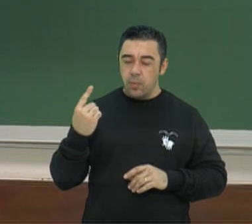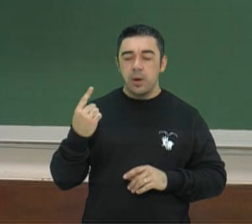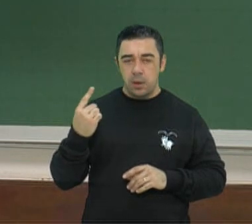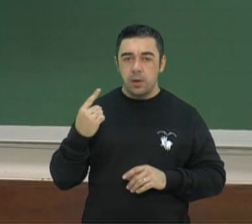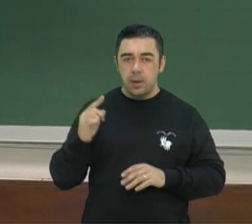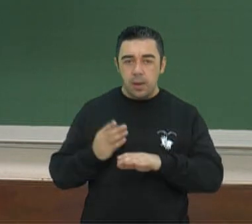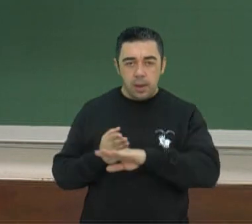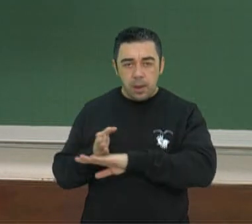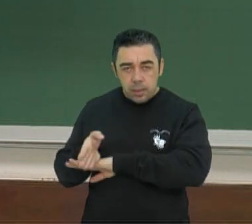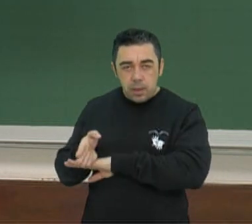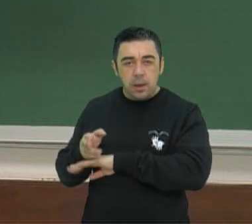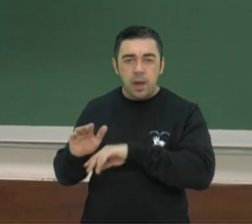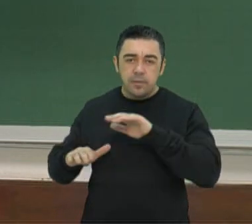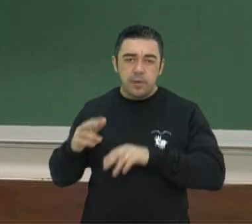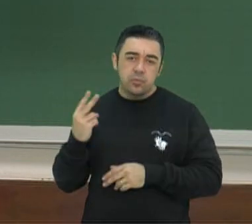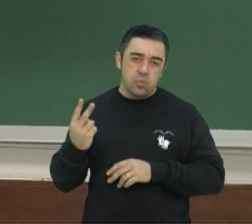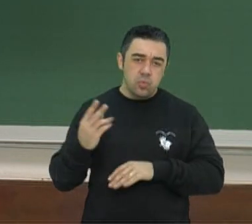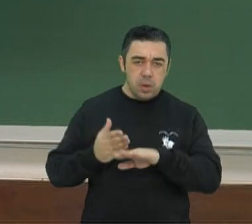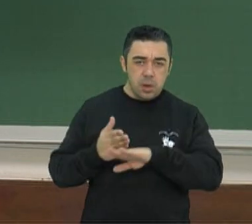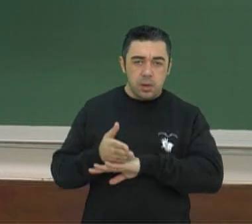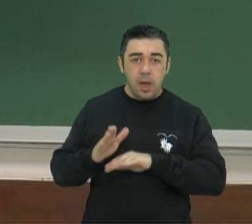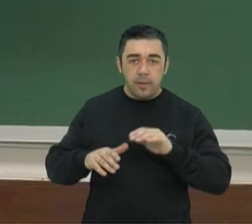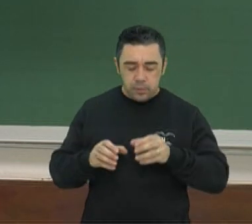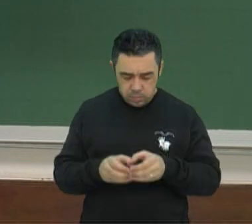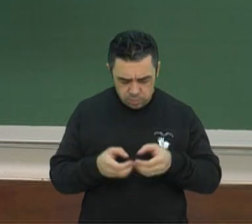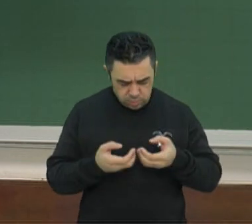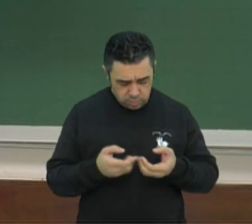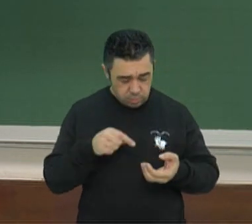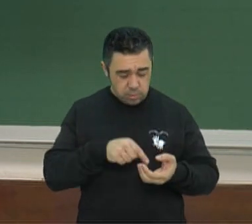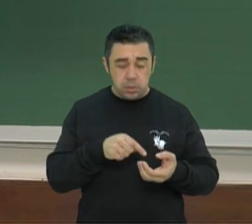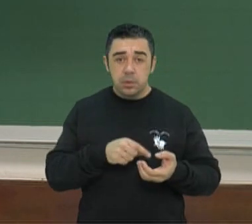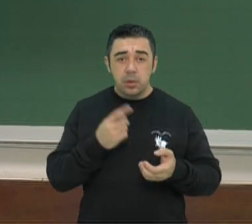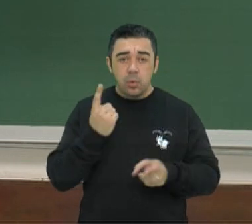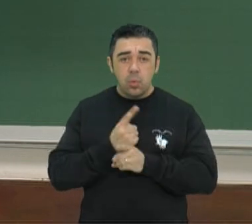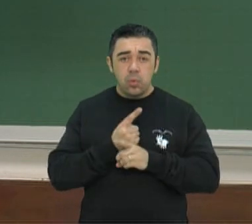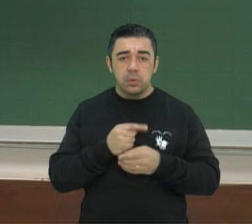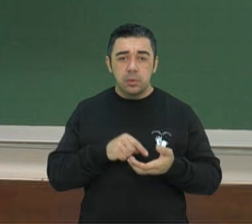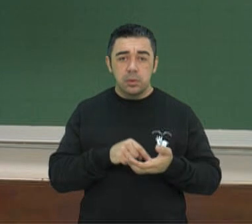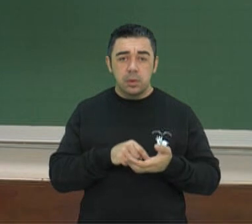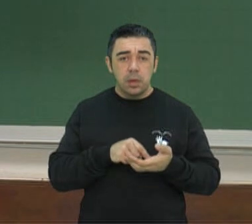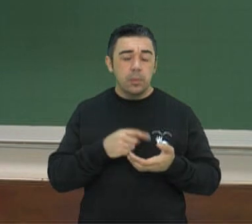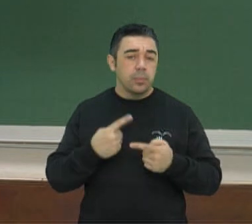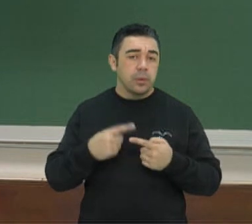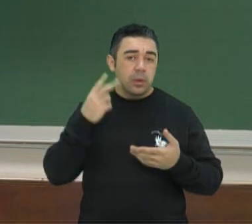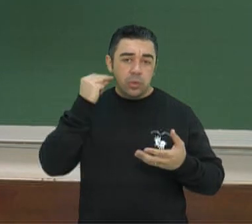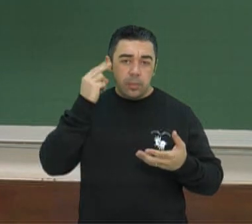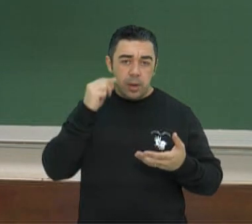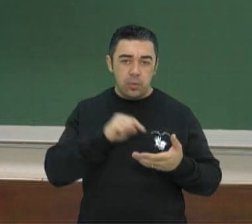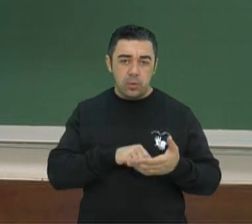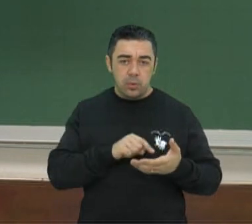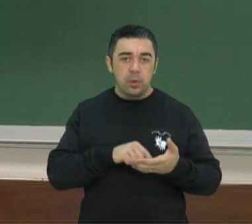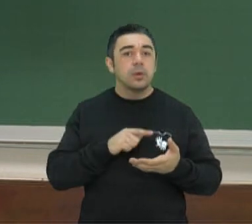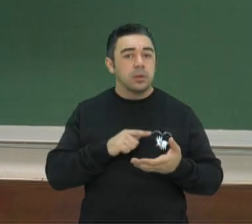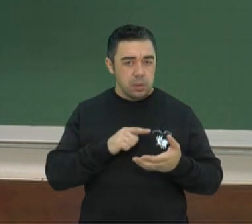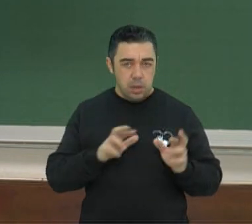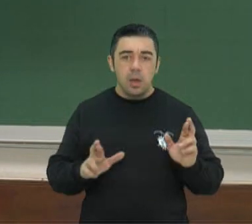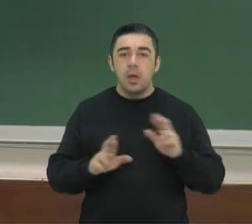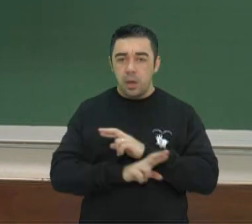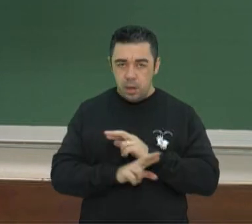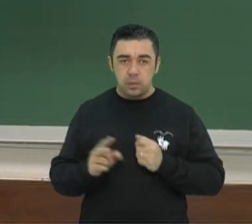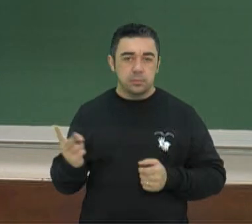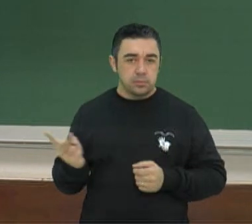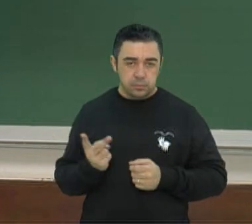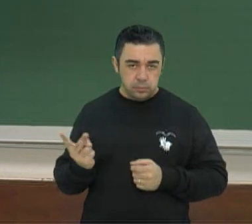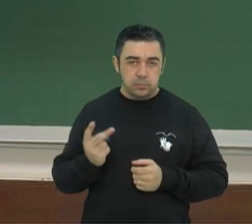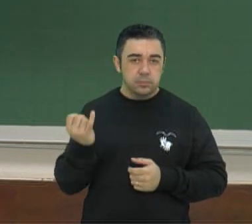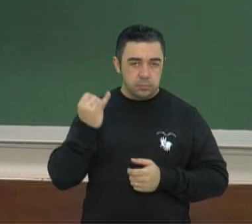uma. Então, por isso que às vezes as pessoas abrem o figo e encontram vespas lá dentro. Por quê? Porque é normal, tá? Elas têm uma relação ecológica muito importante